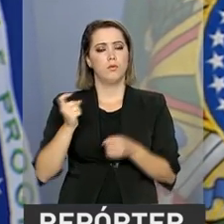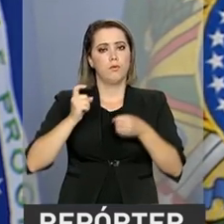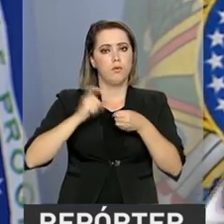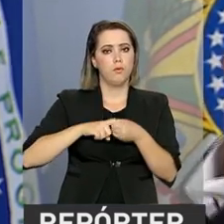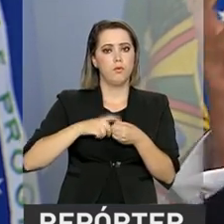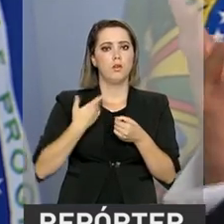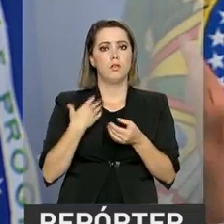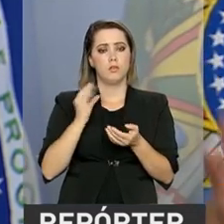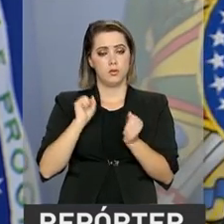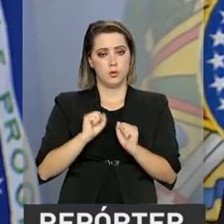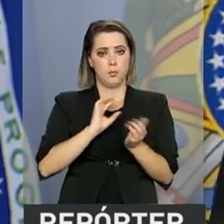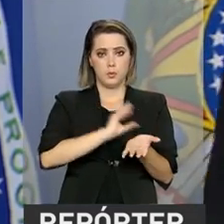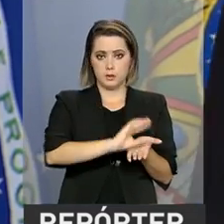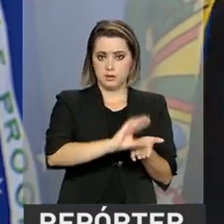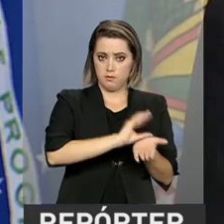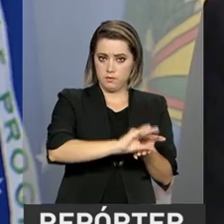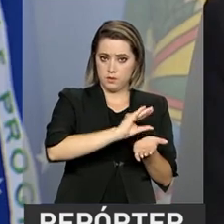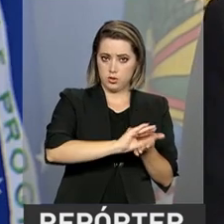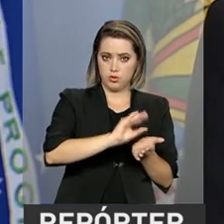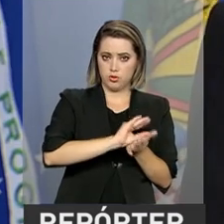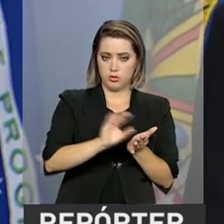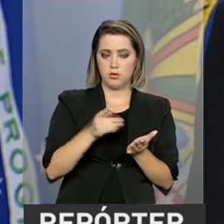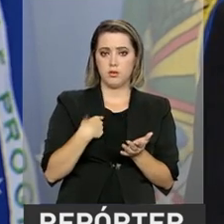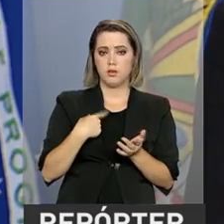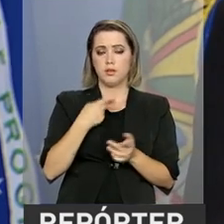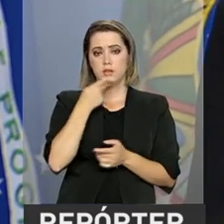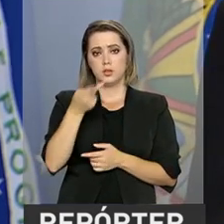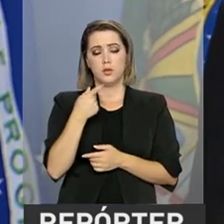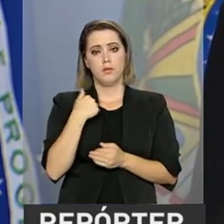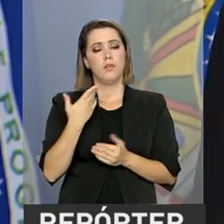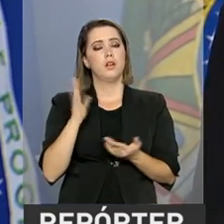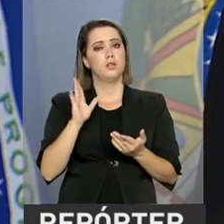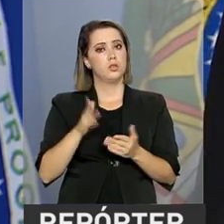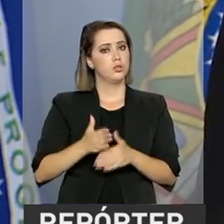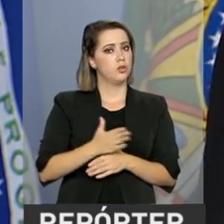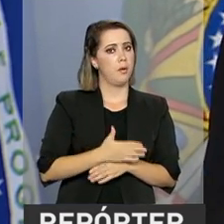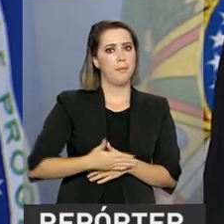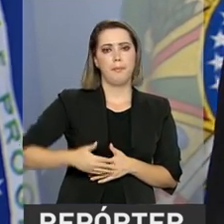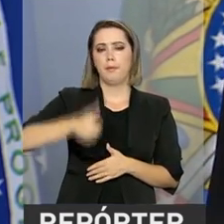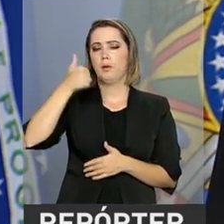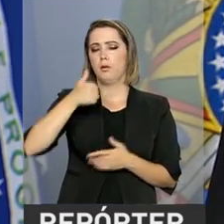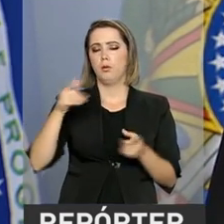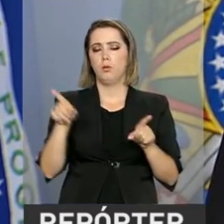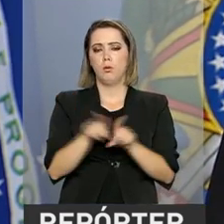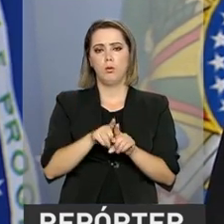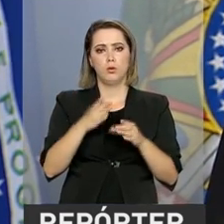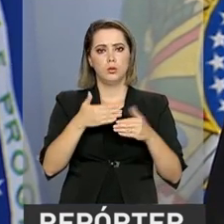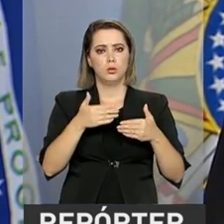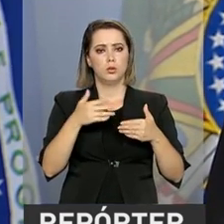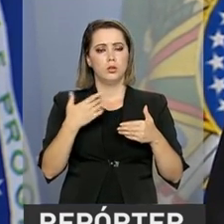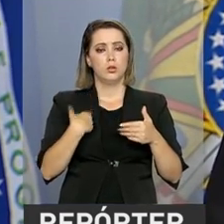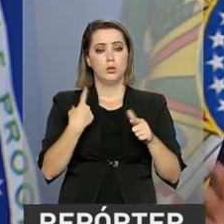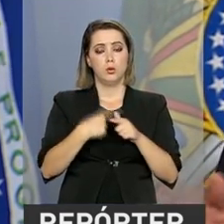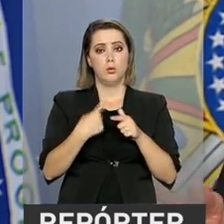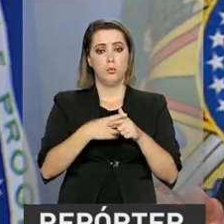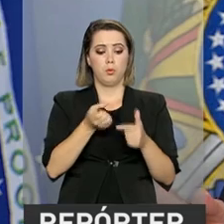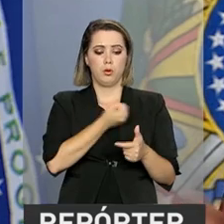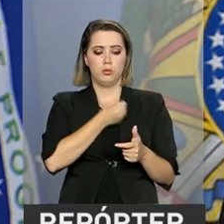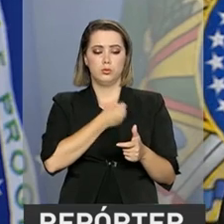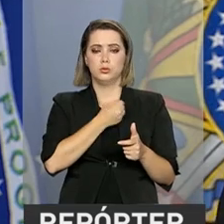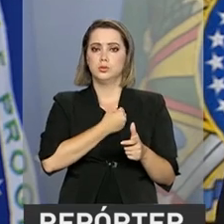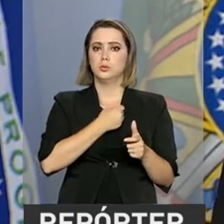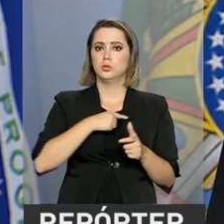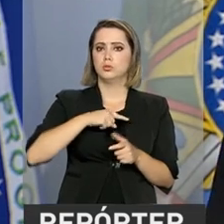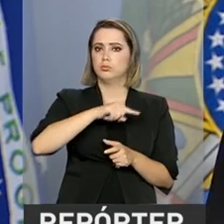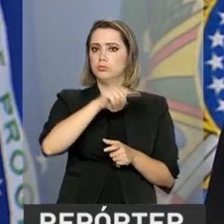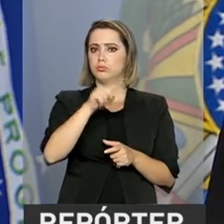ao grau de investimento mas quando eu falo que caiu de 570 menos 300 pontos aou 300 pontos é uma queda